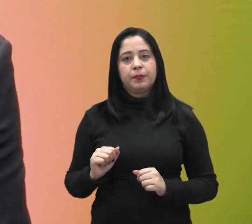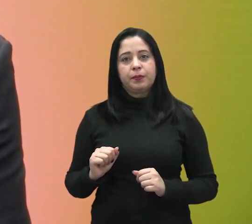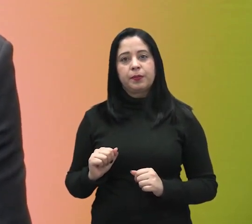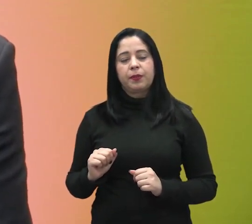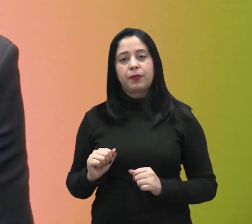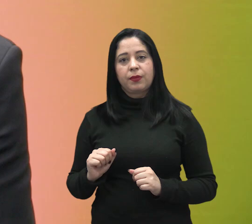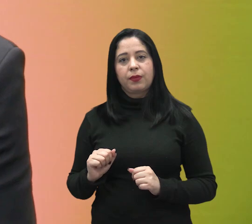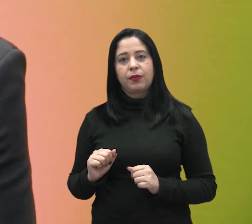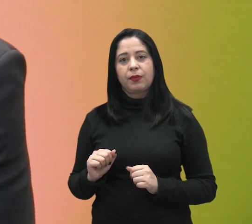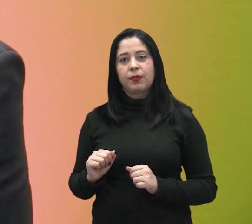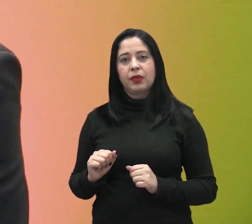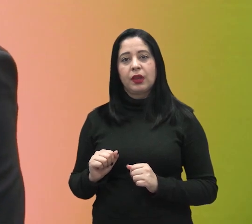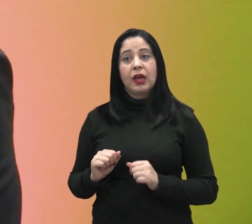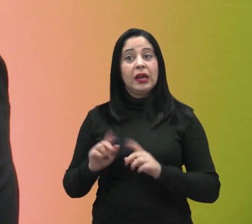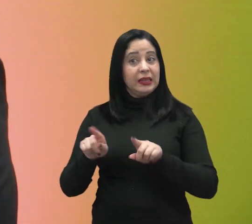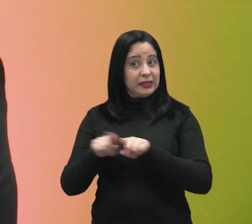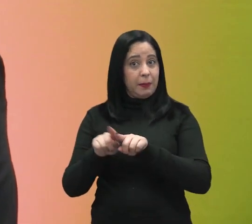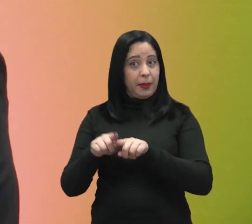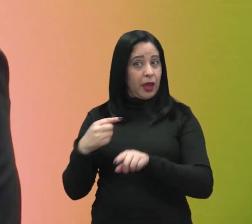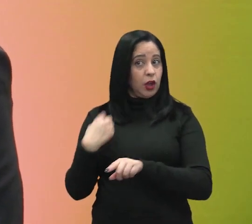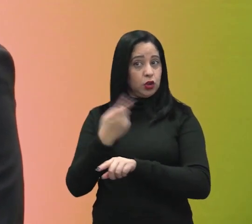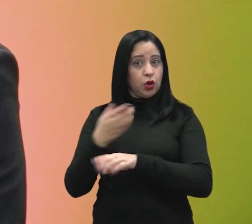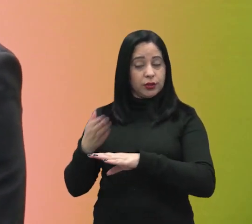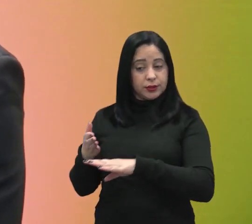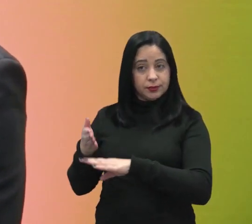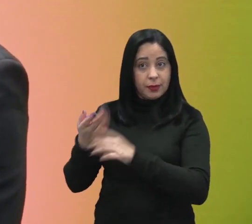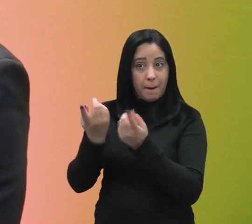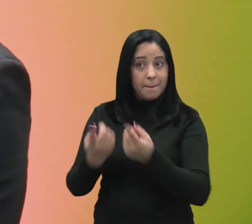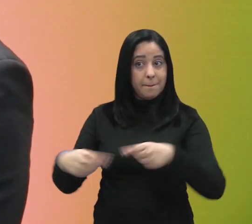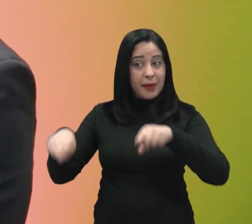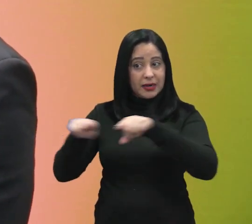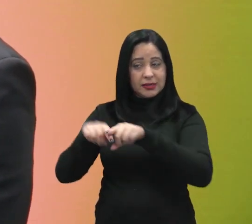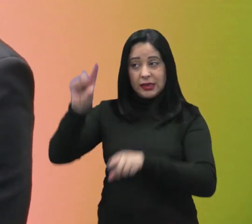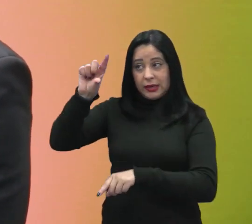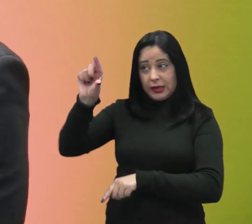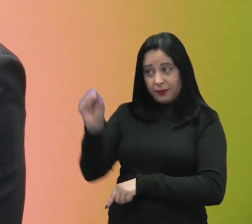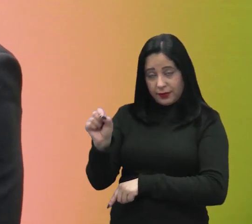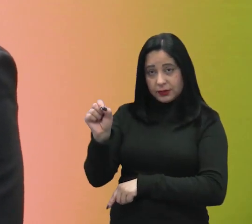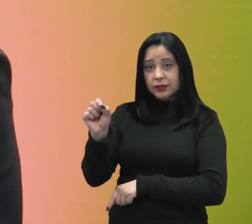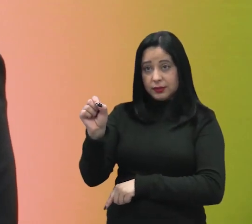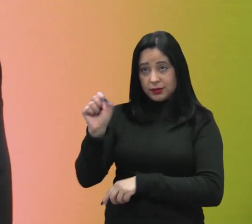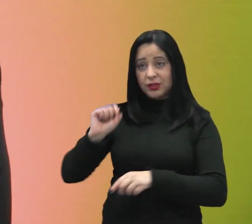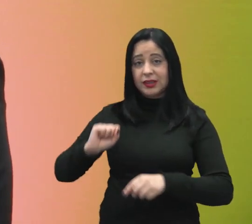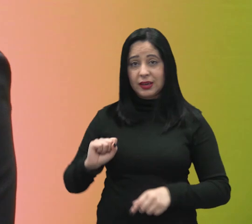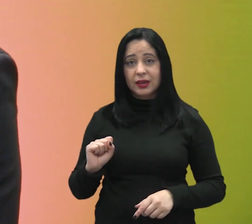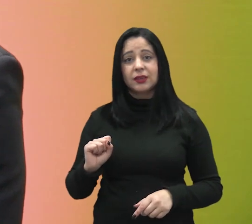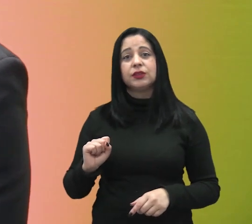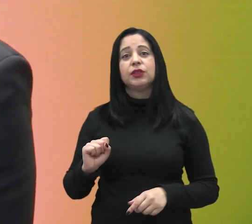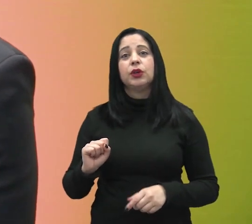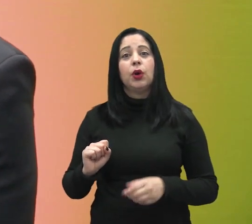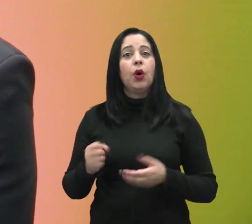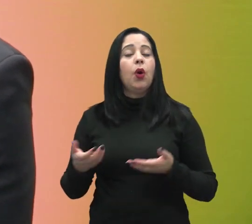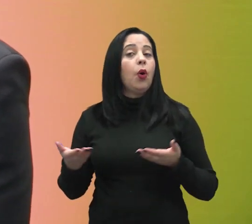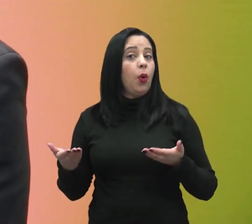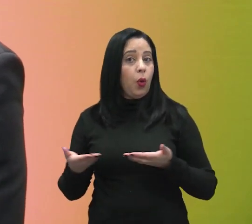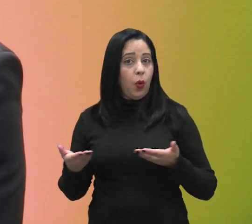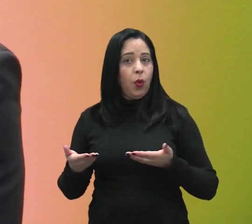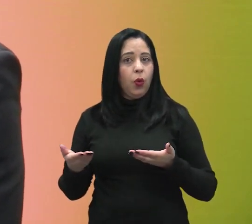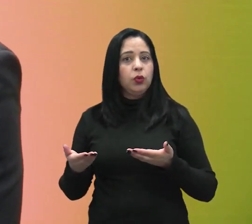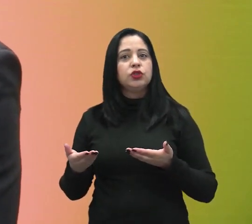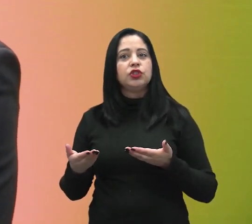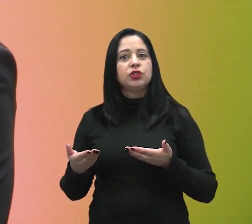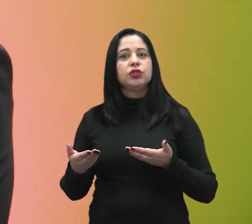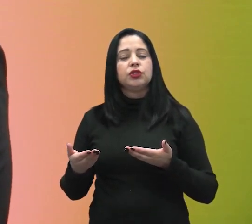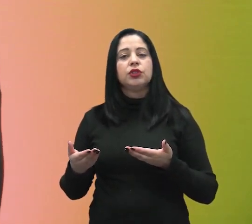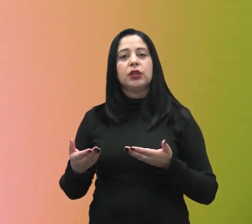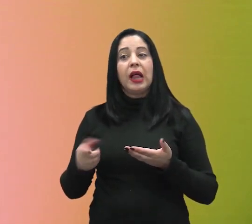também a gente está participando, está uma parceria forte com a Fundação Cultural com a São Ricardo. Nós faremos hoje, inclusive, a primeira